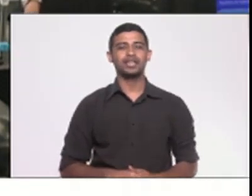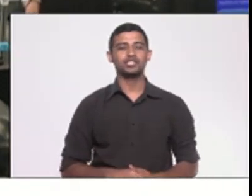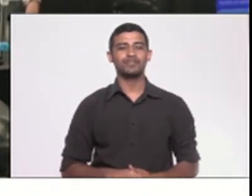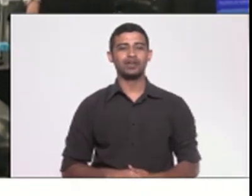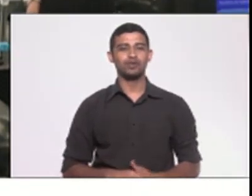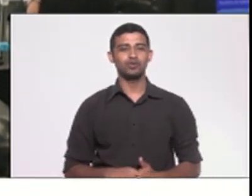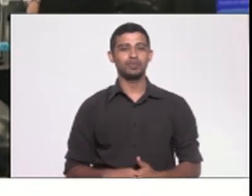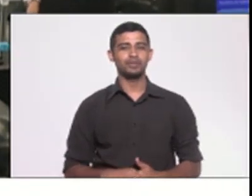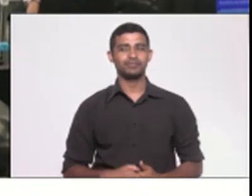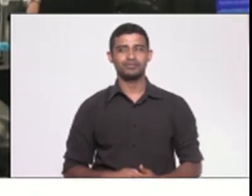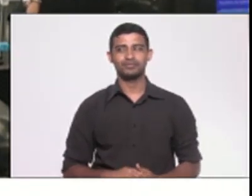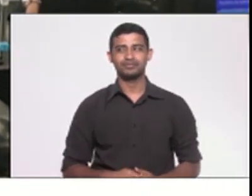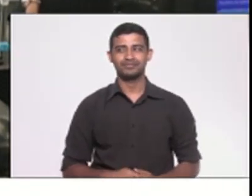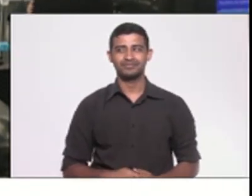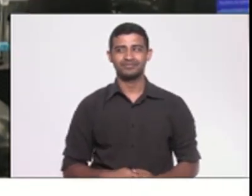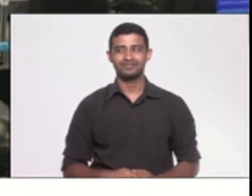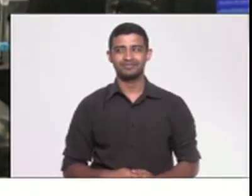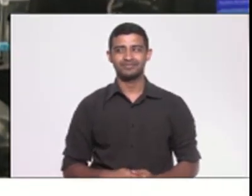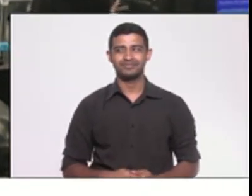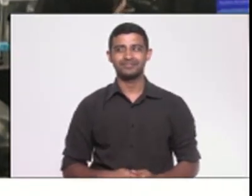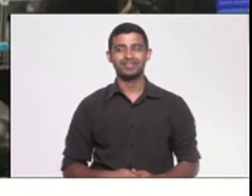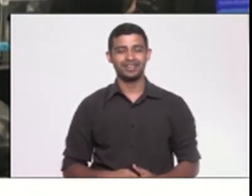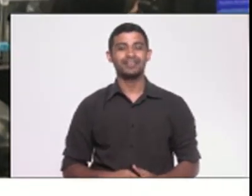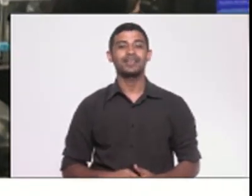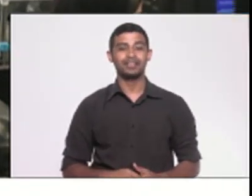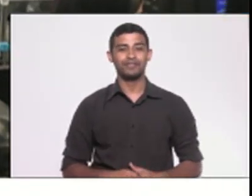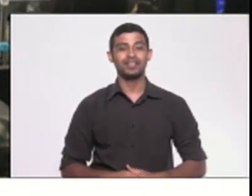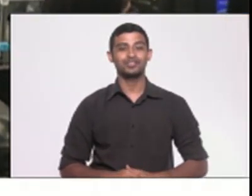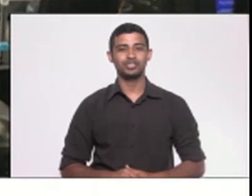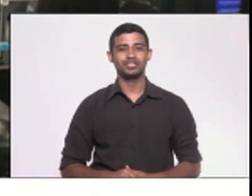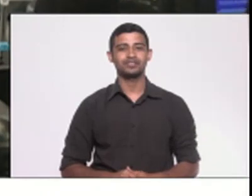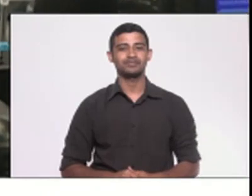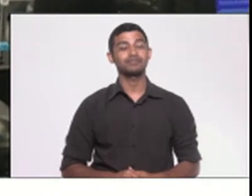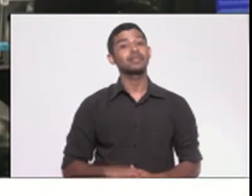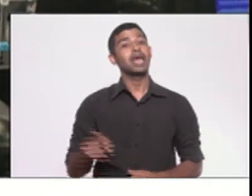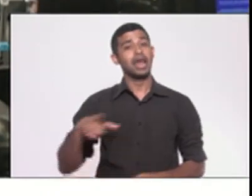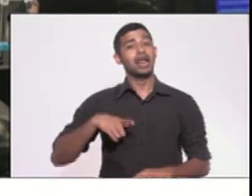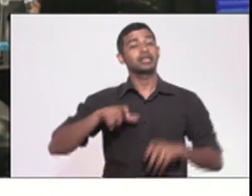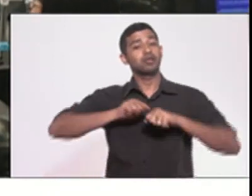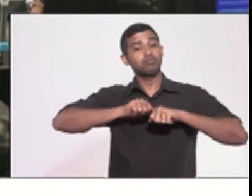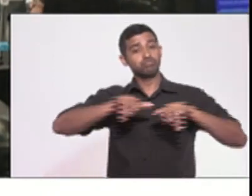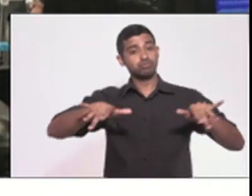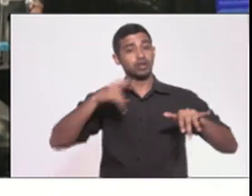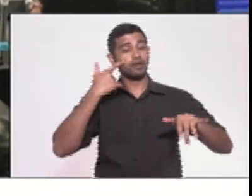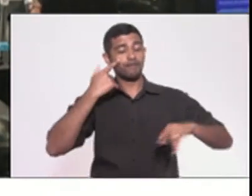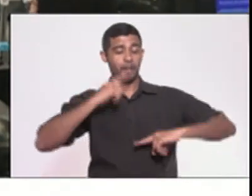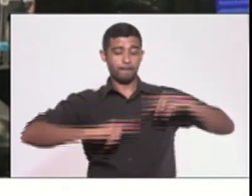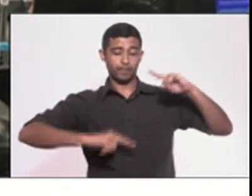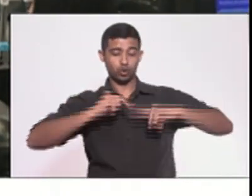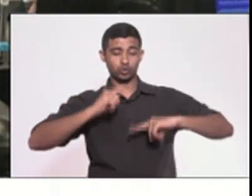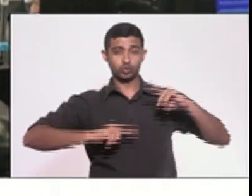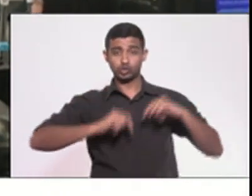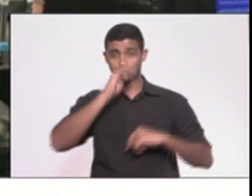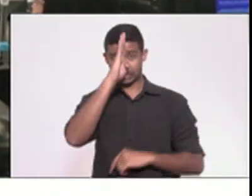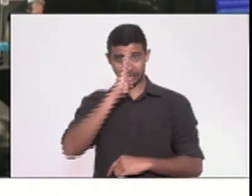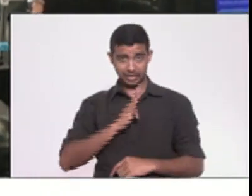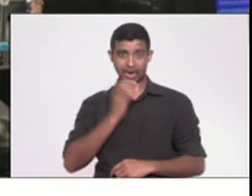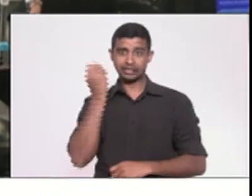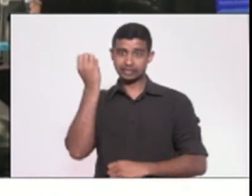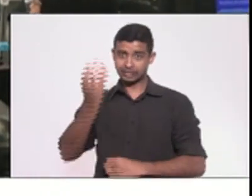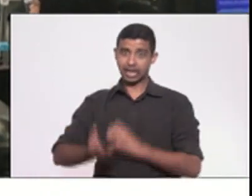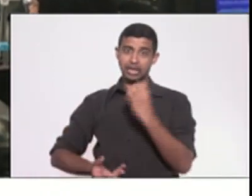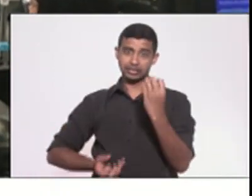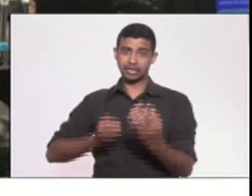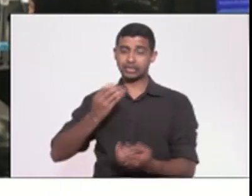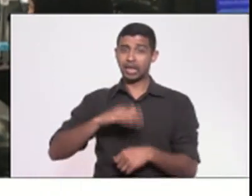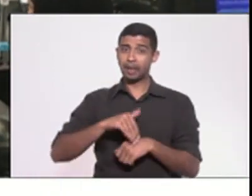muito aquém do que nós gostaríamos de estar coletando. Ela distribui esses resíduos gratuitamente, evidentemente, a